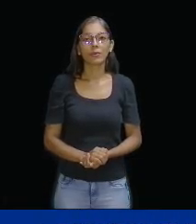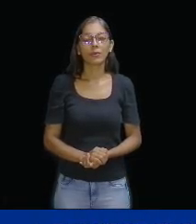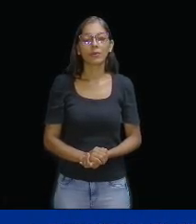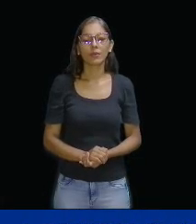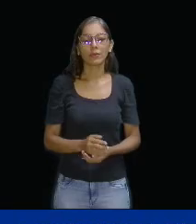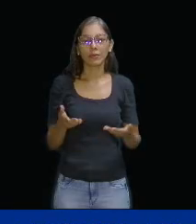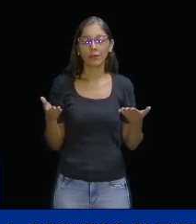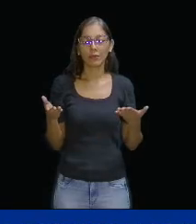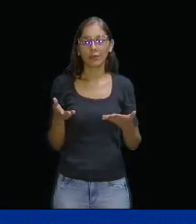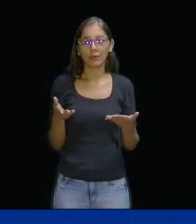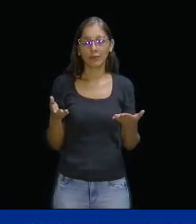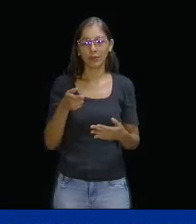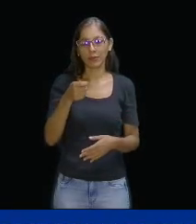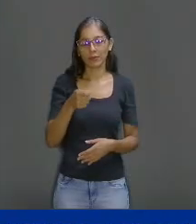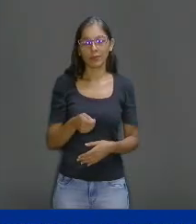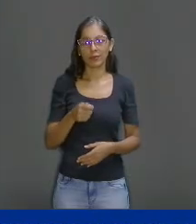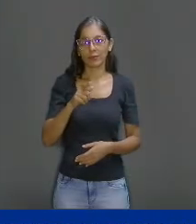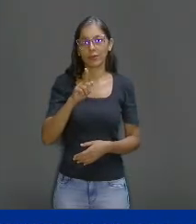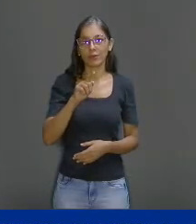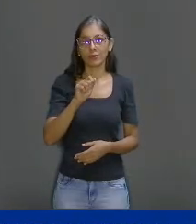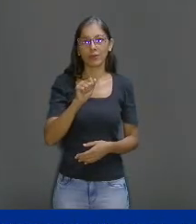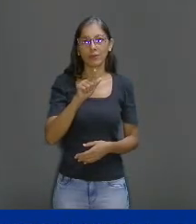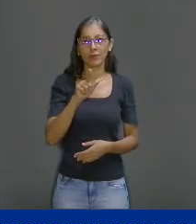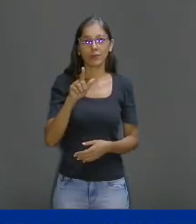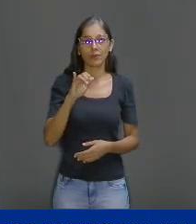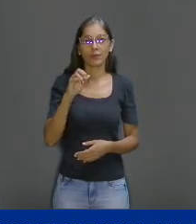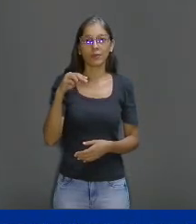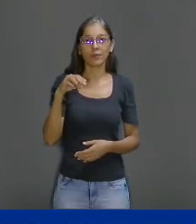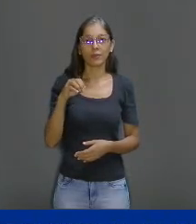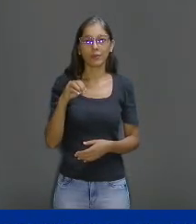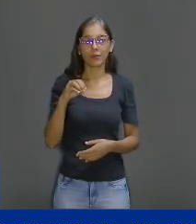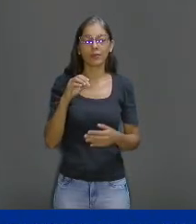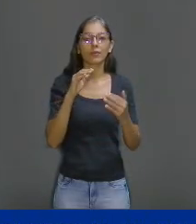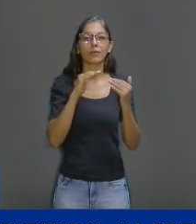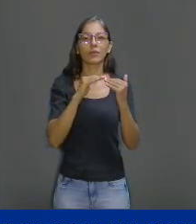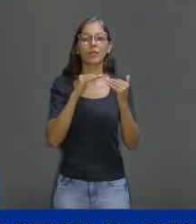Como vota o juiz Galiano Sei? Com a relatora, senhor presidente.